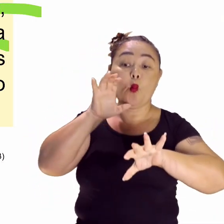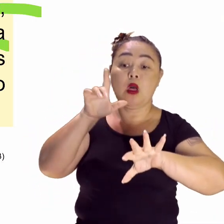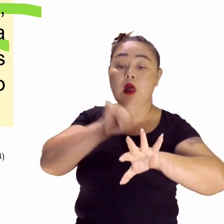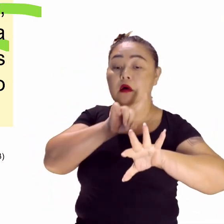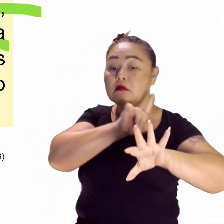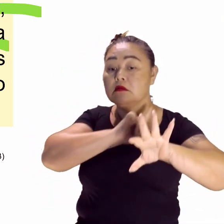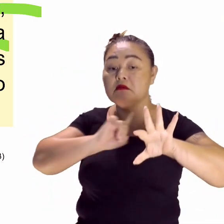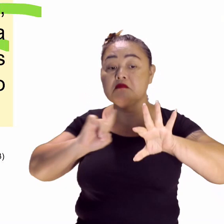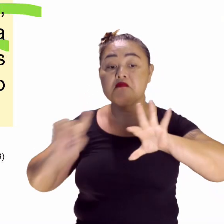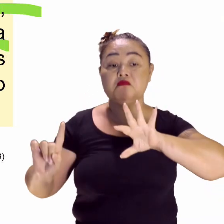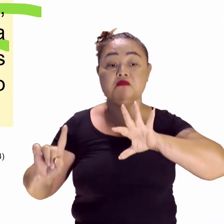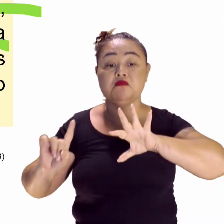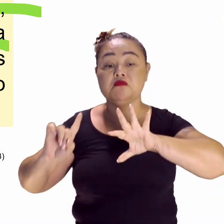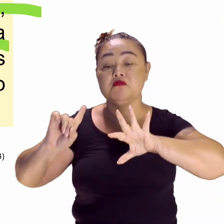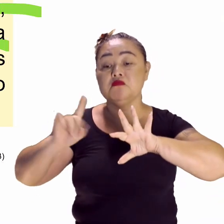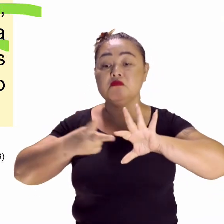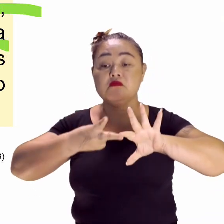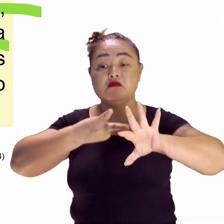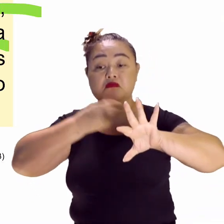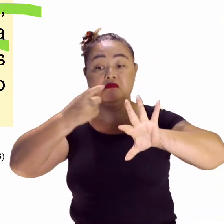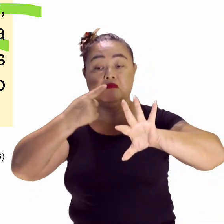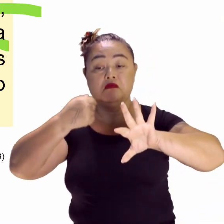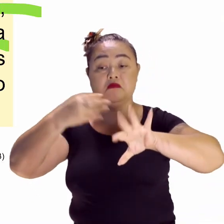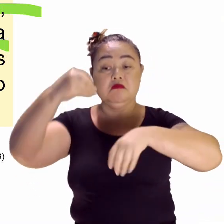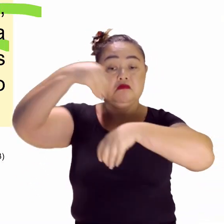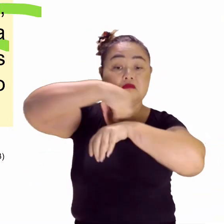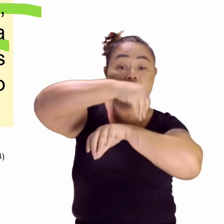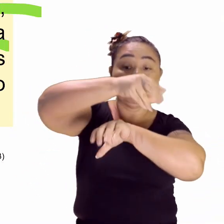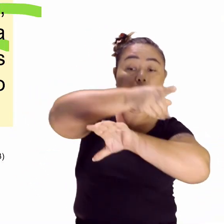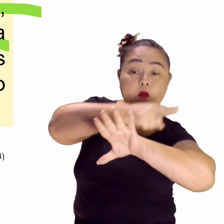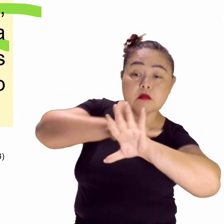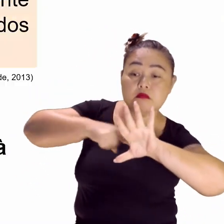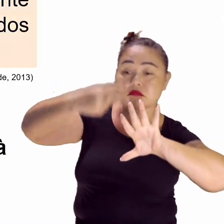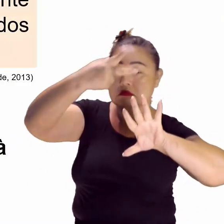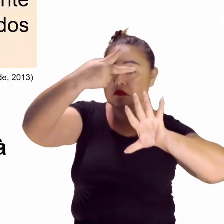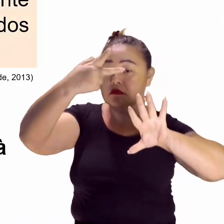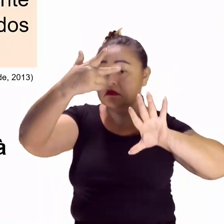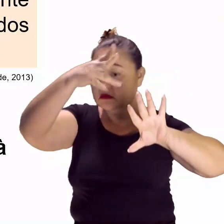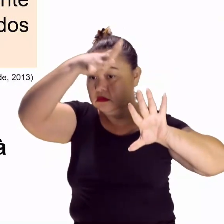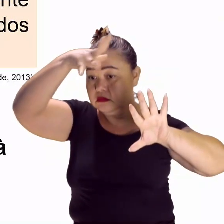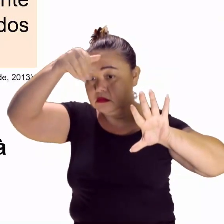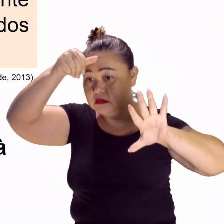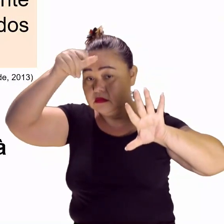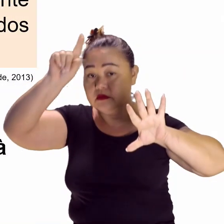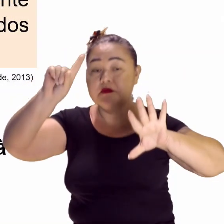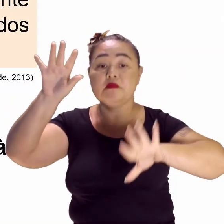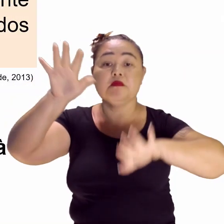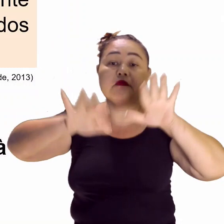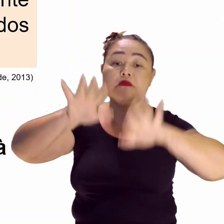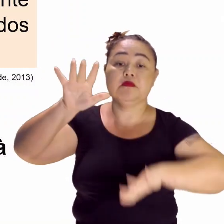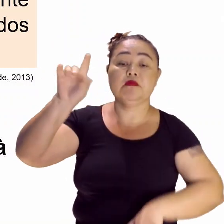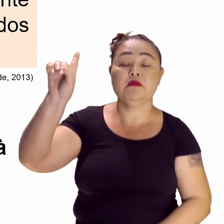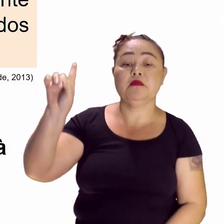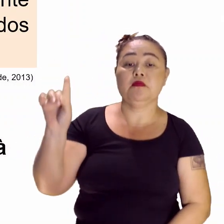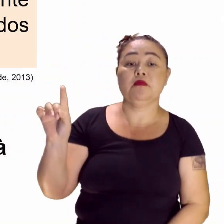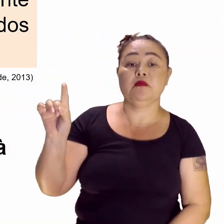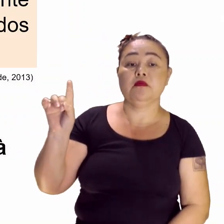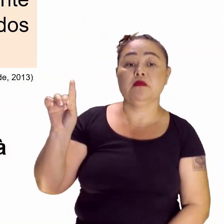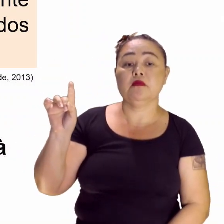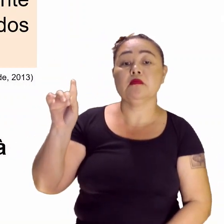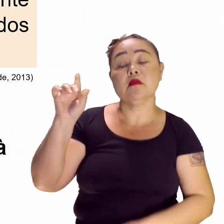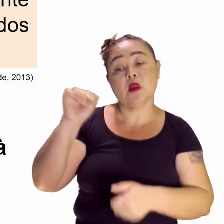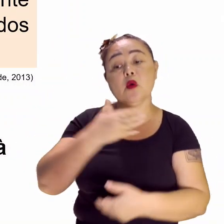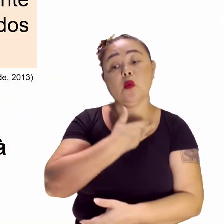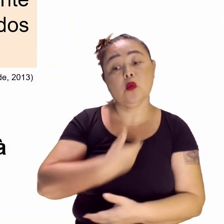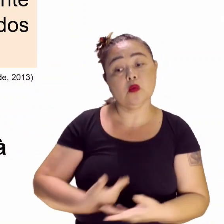é extraído da Amazônia e aí a gente tem algumas ações né